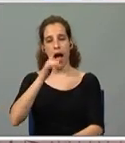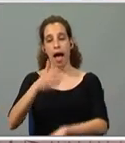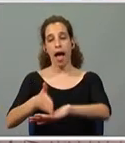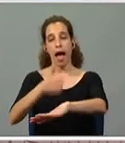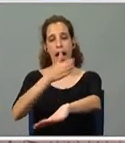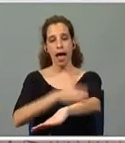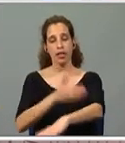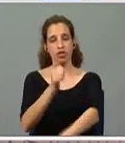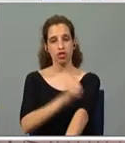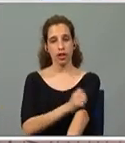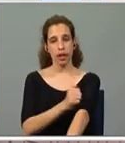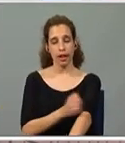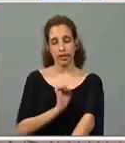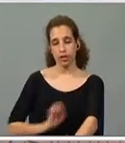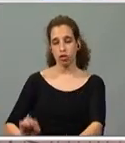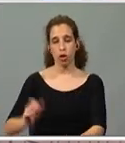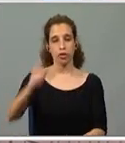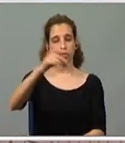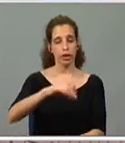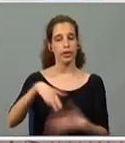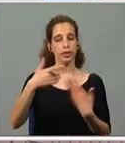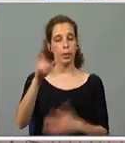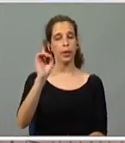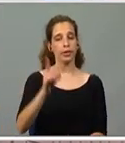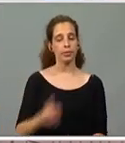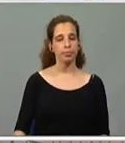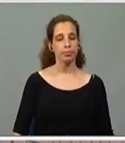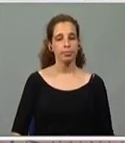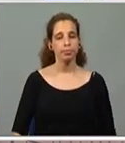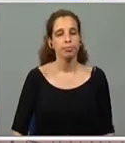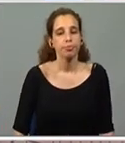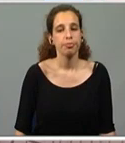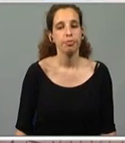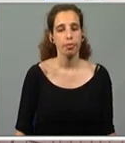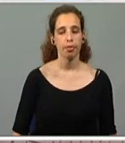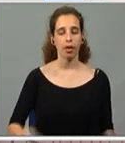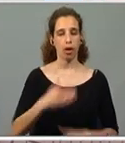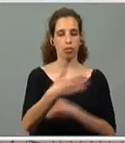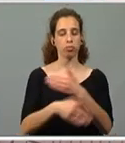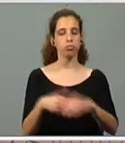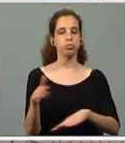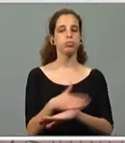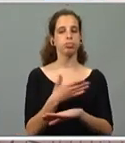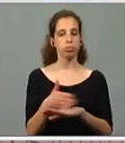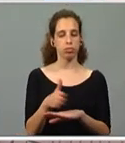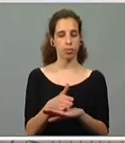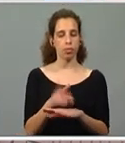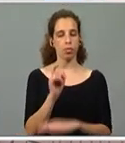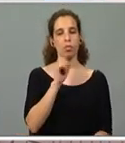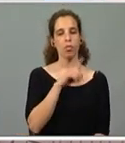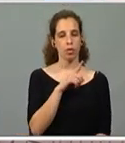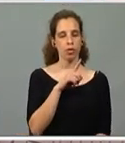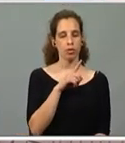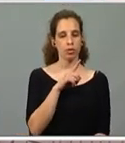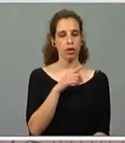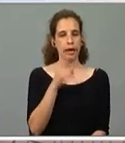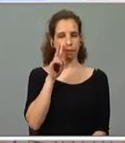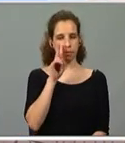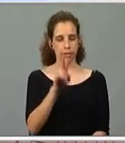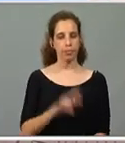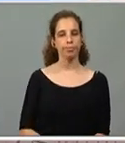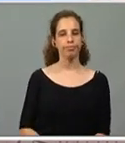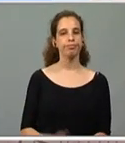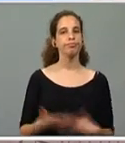de chegarem às nossas casas. E, portanto, aqui os processos de separação que podemos